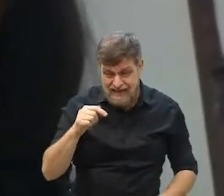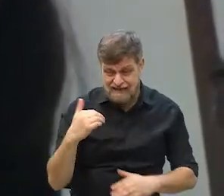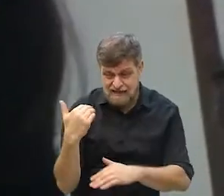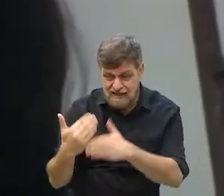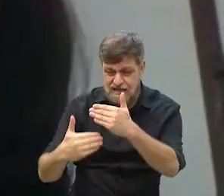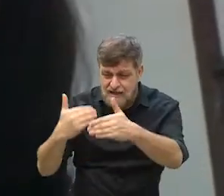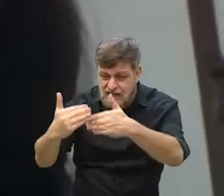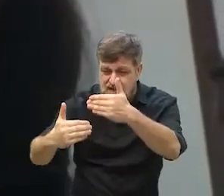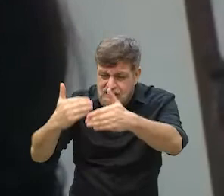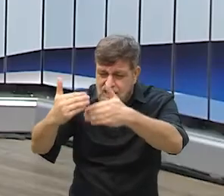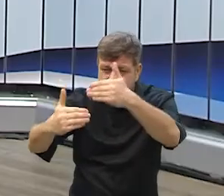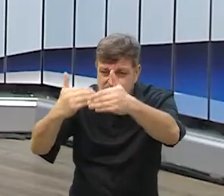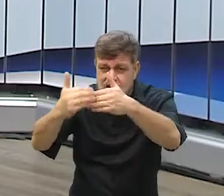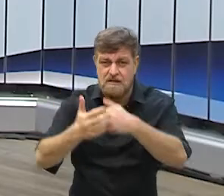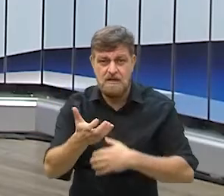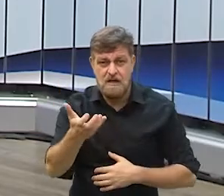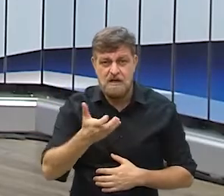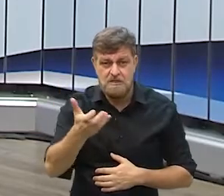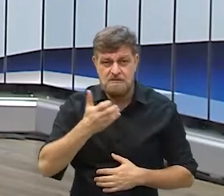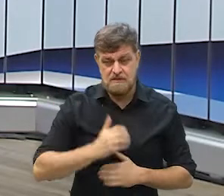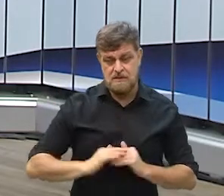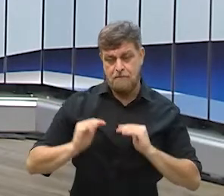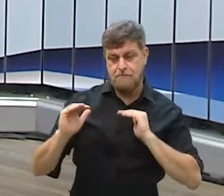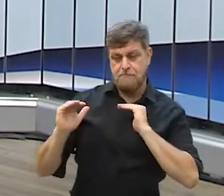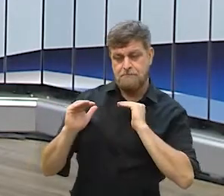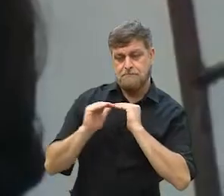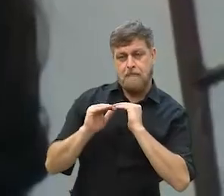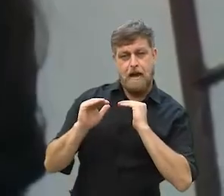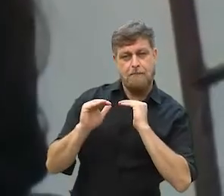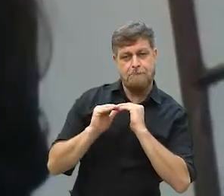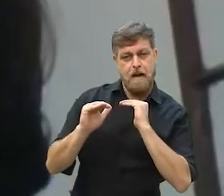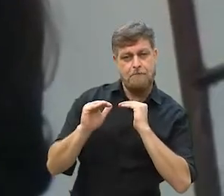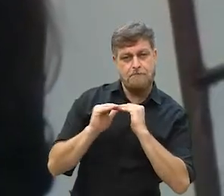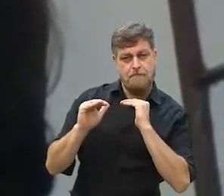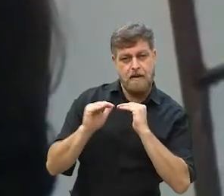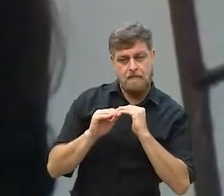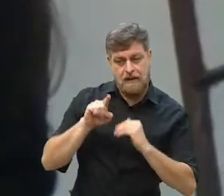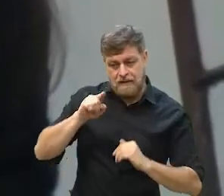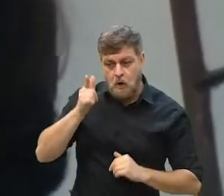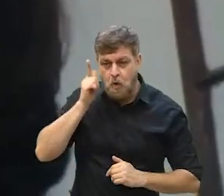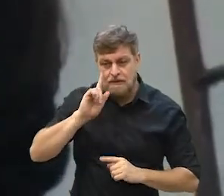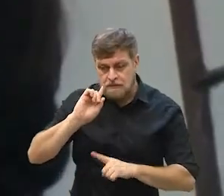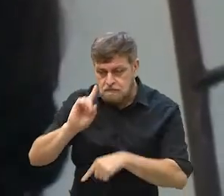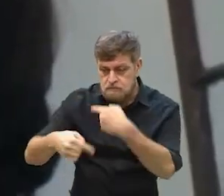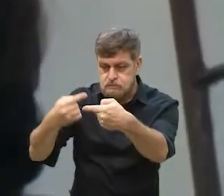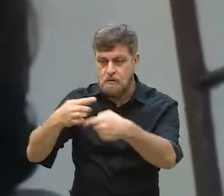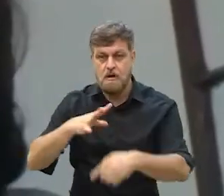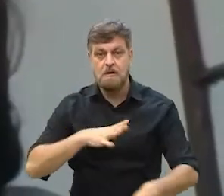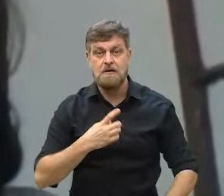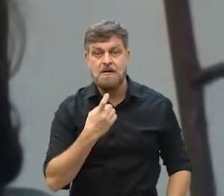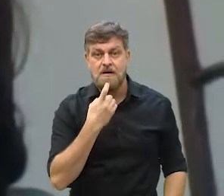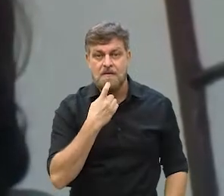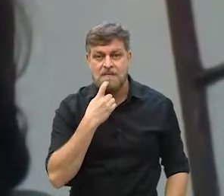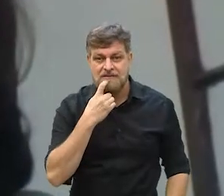que seja um desenvolvimento mais equitativo, que seja um desenvolvimento e uma cidade mais, como que eu